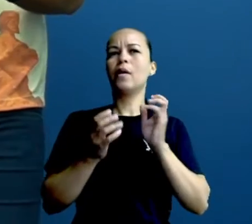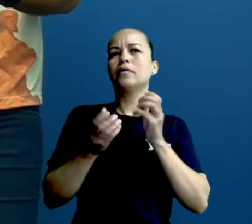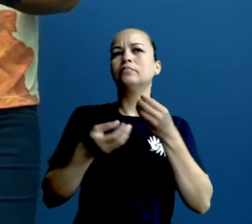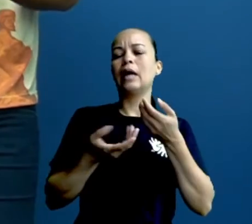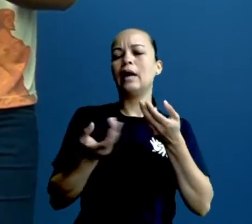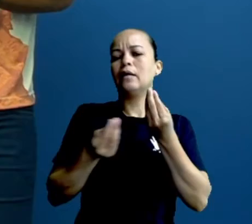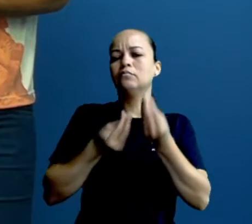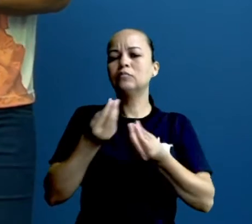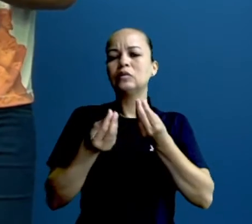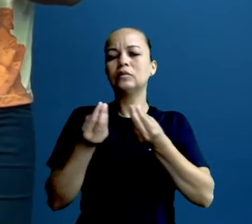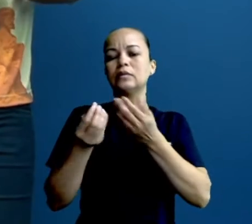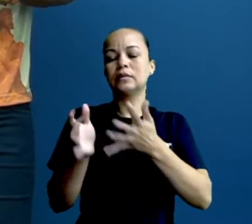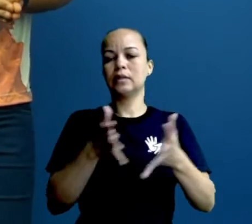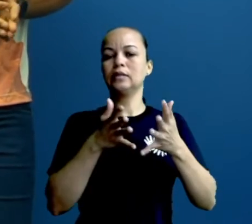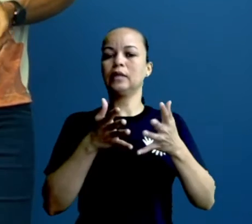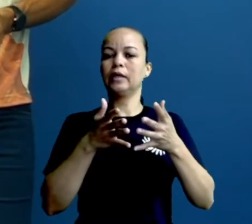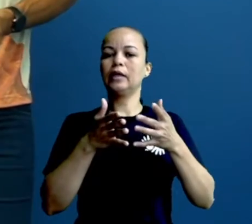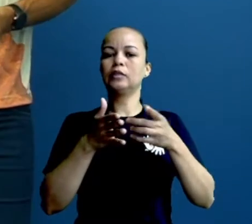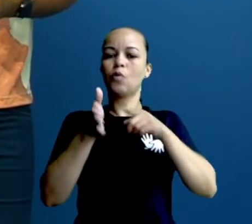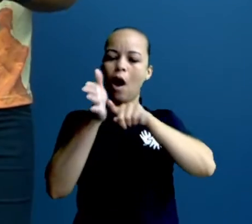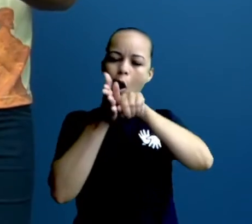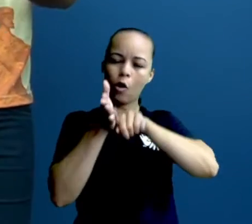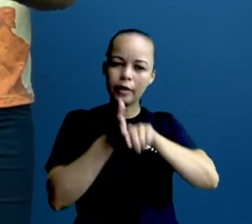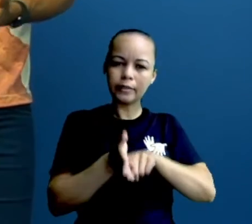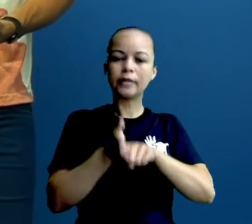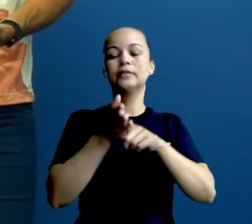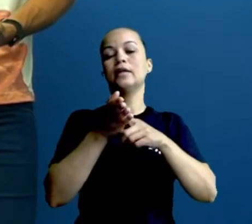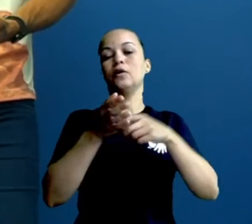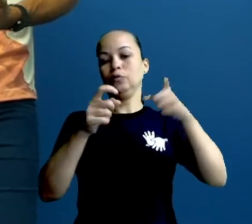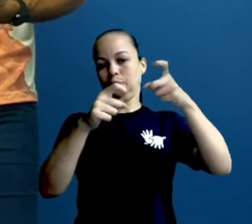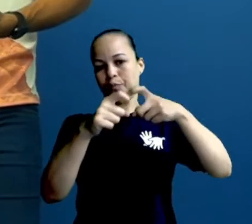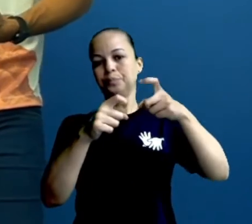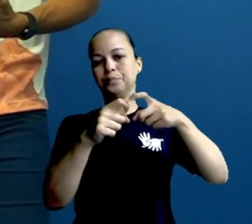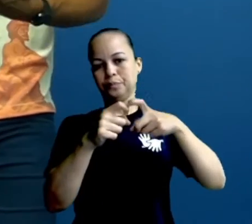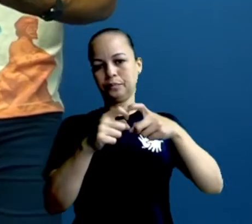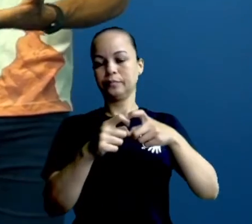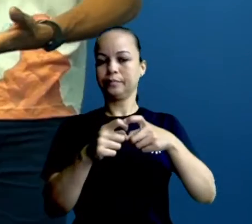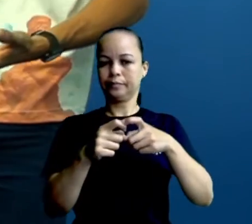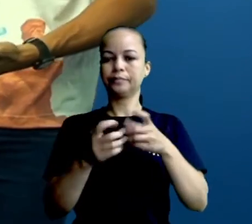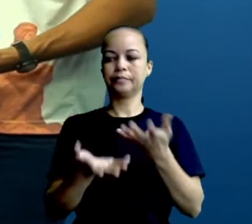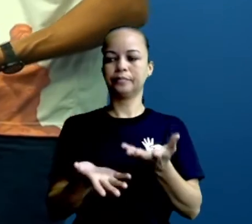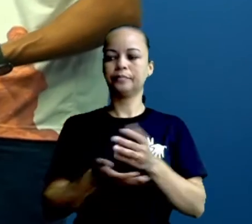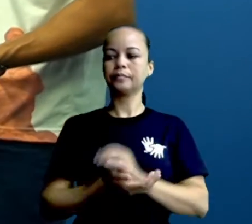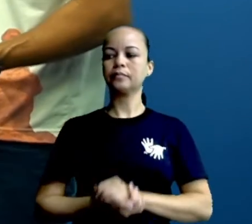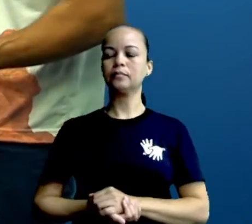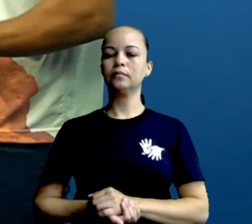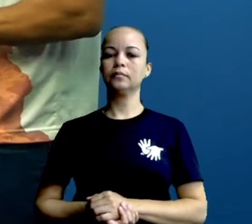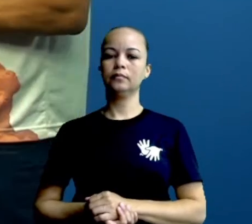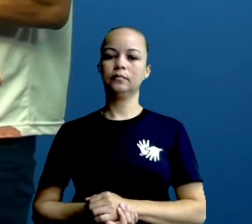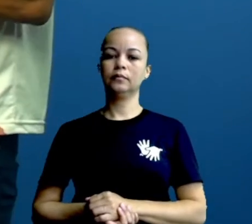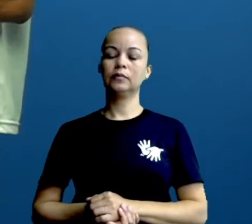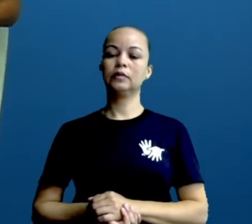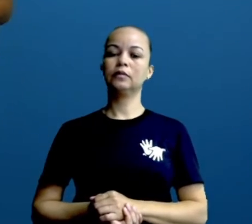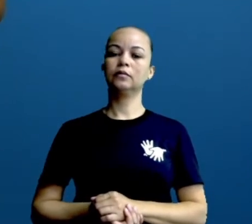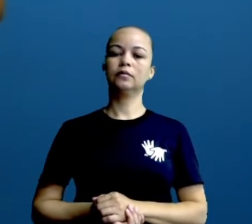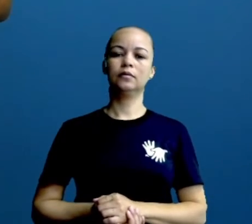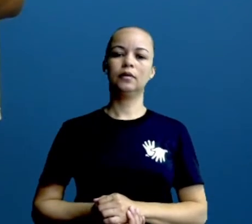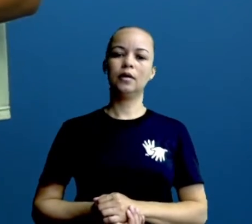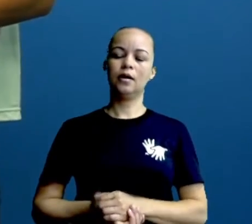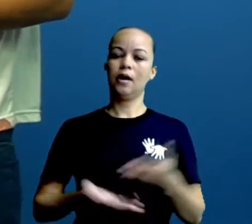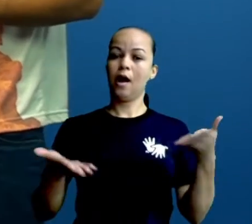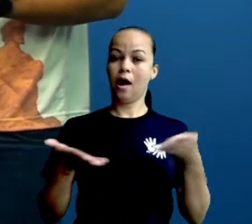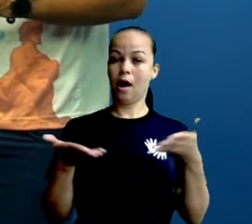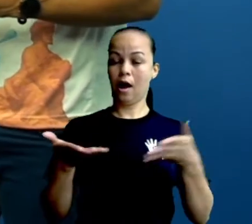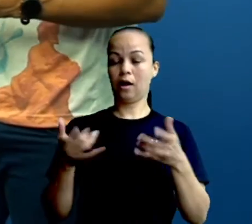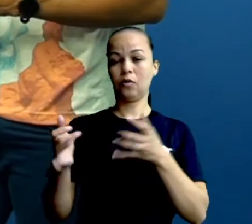quando utilizadas seguindo a orientação de um especialista, certo? De um médico, no caso. E agora nós